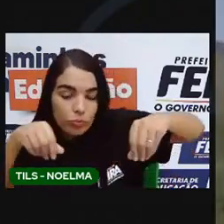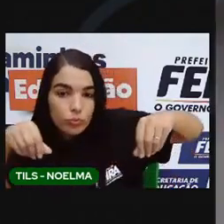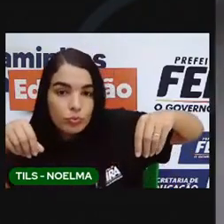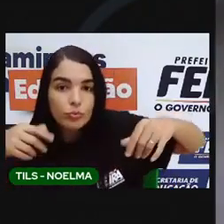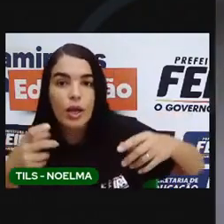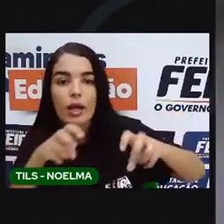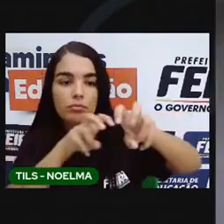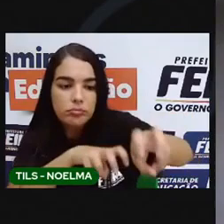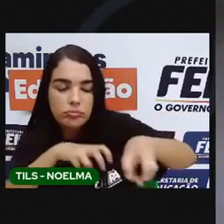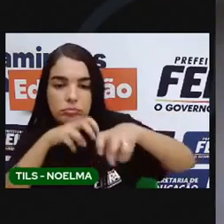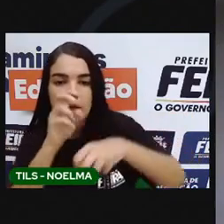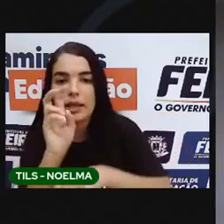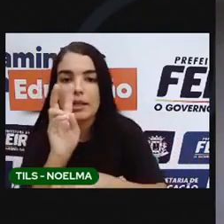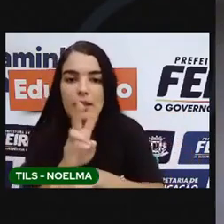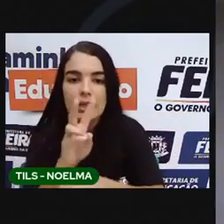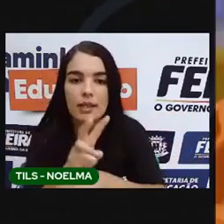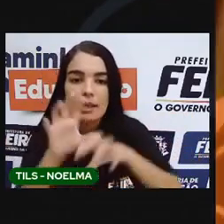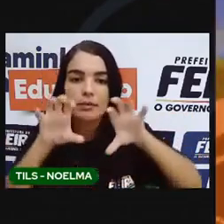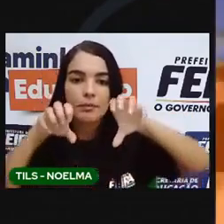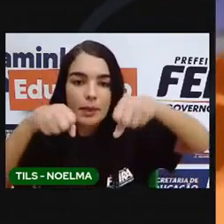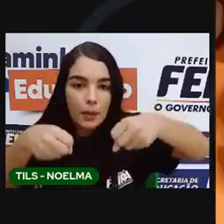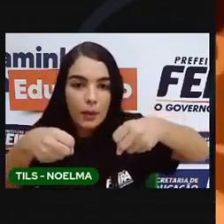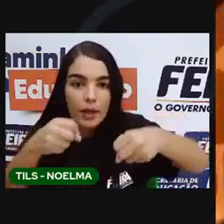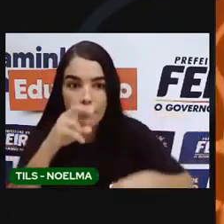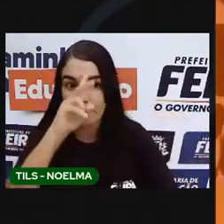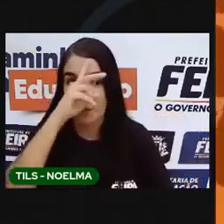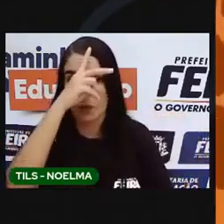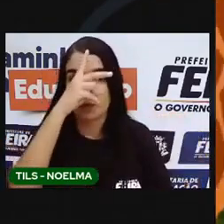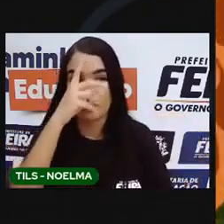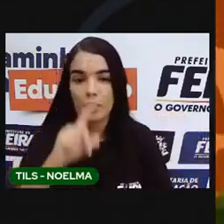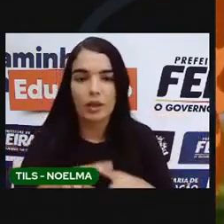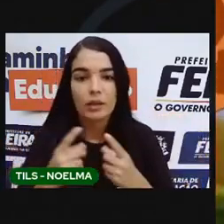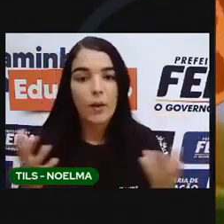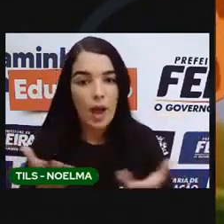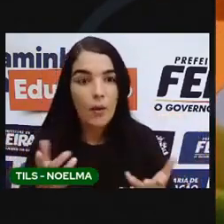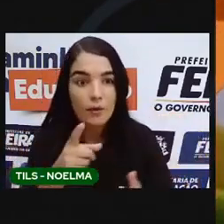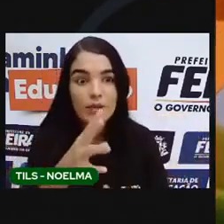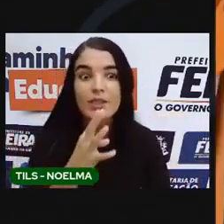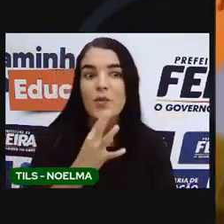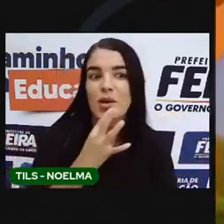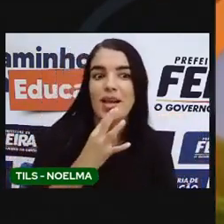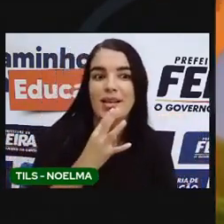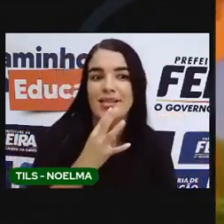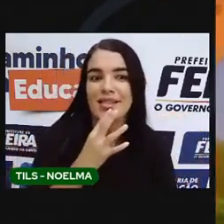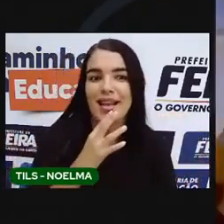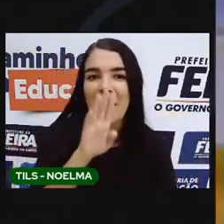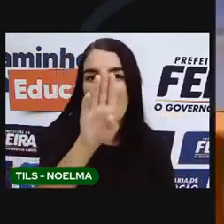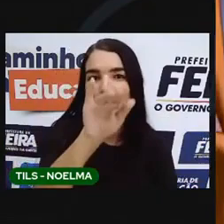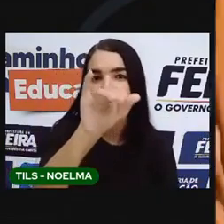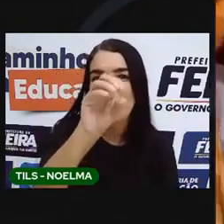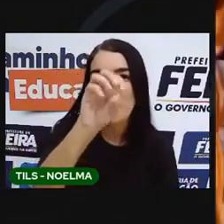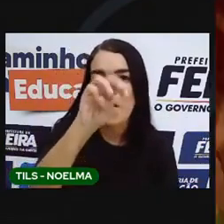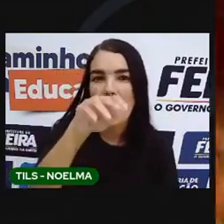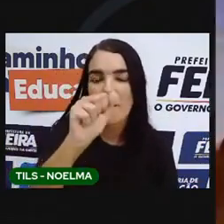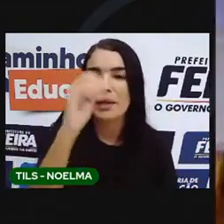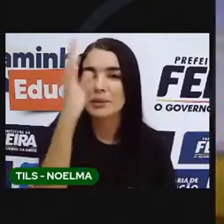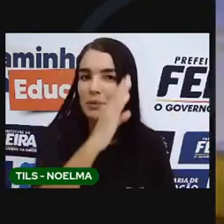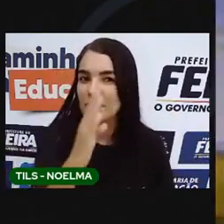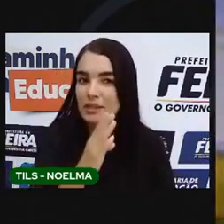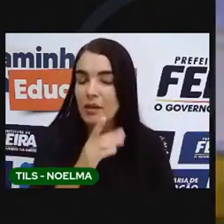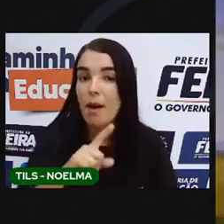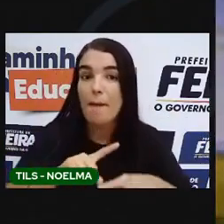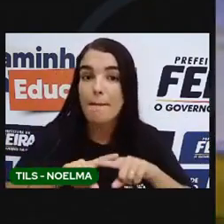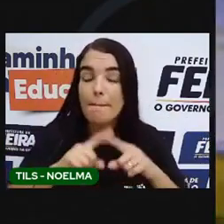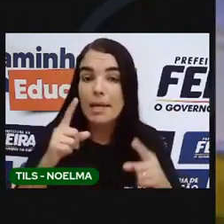muito extensiva. Bem, então agora você conhece os biomas do Brasil. E o quão importante eles são